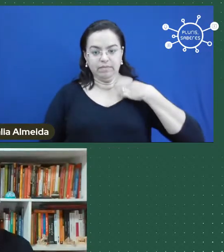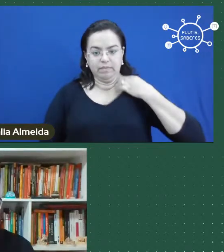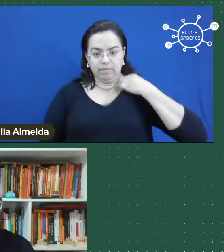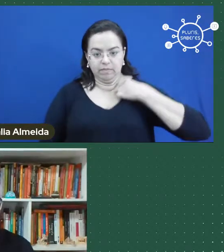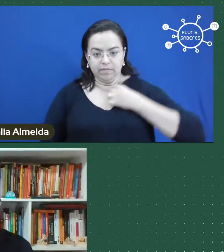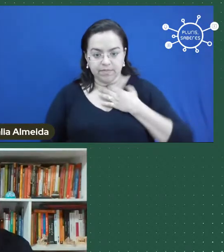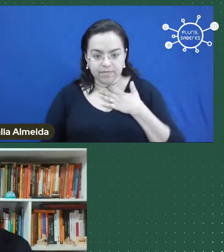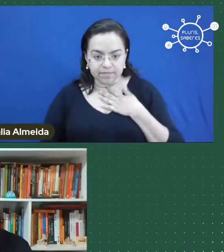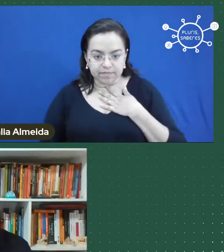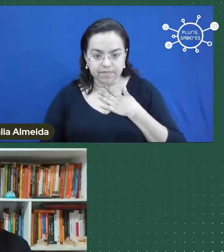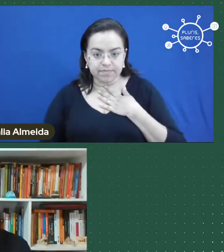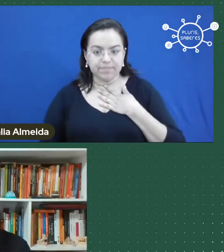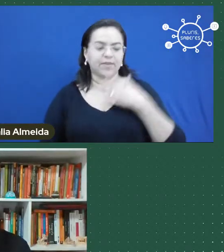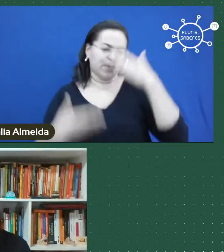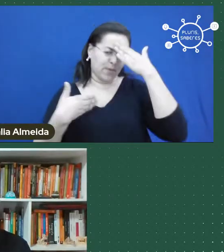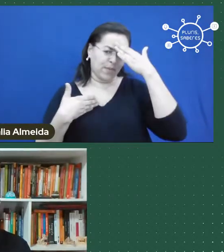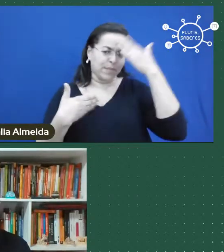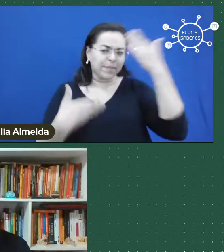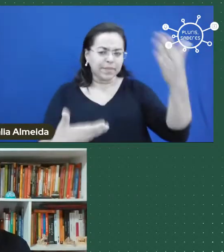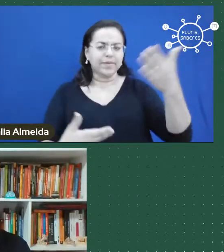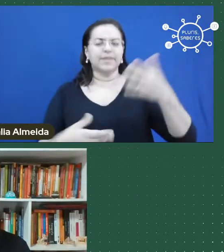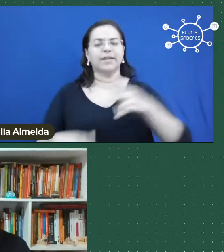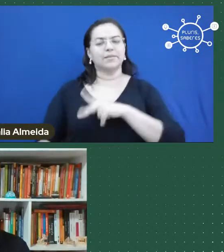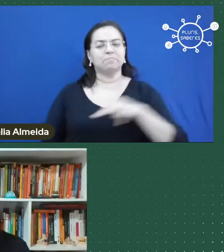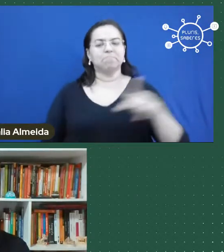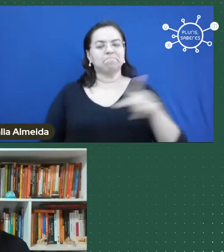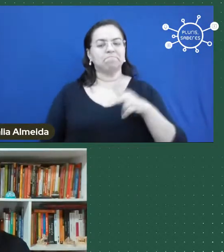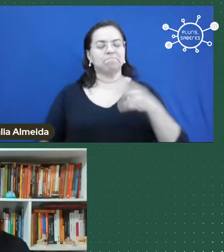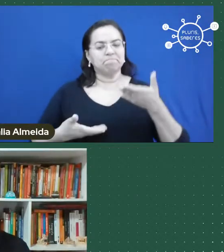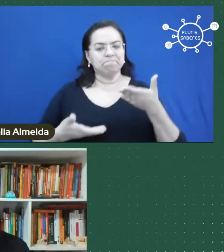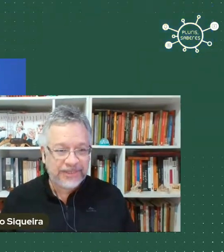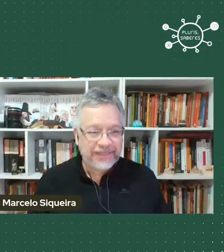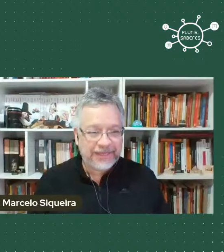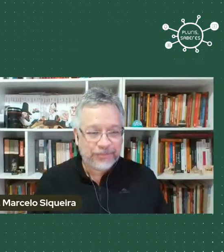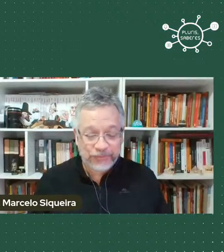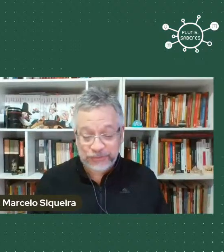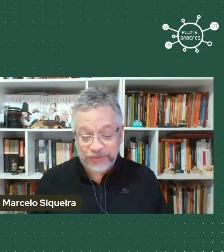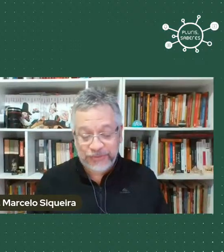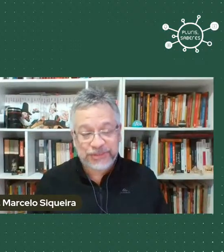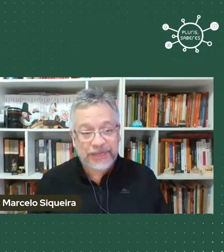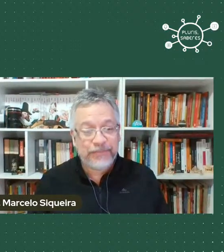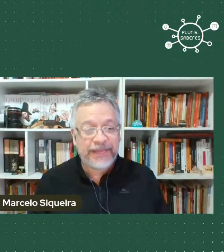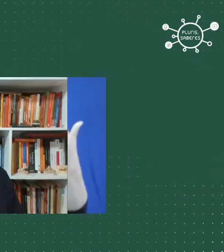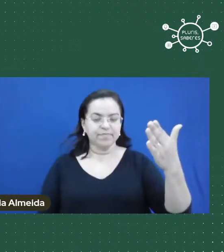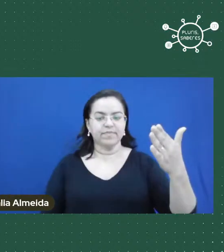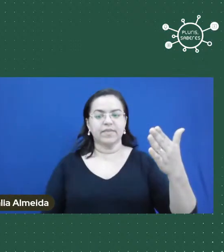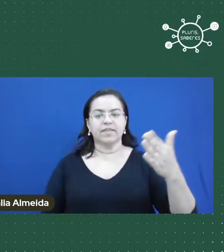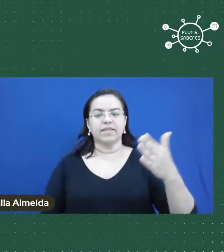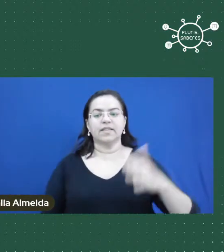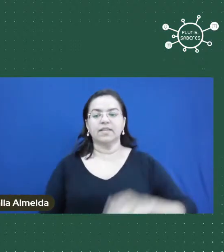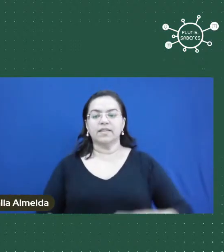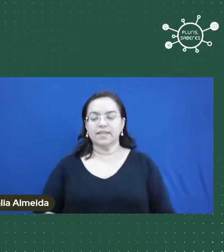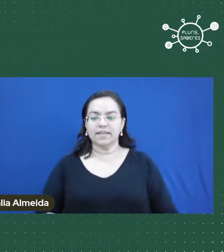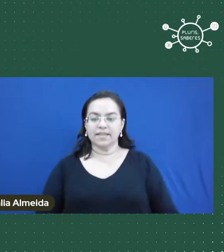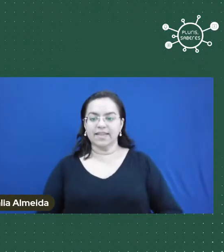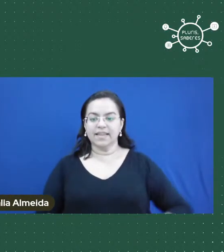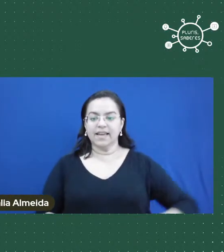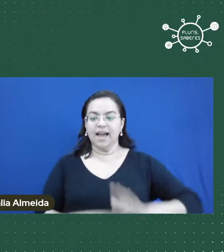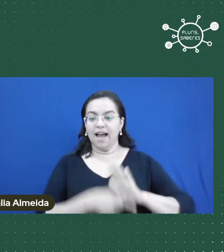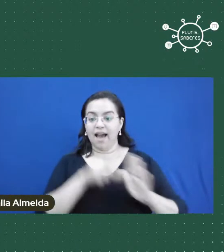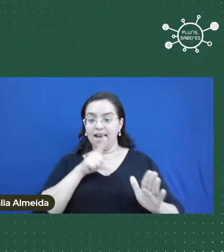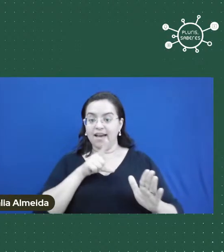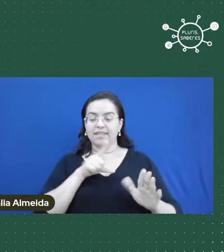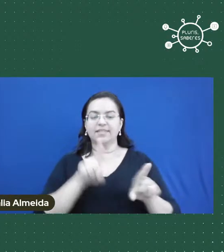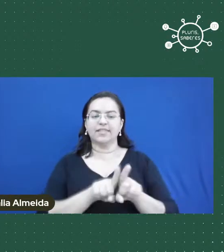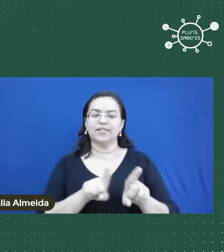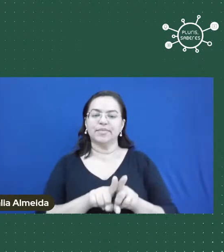Muito obrigado, professora Lucélia. Já deixo aqui meu agradecimento pela sua condução, à professora Virgínia Bentes pelo